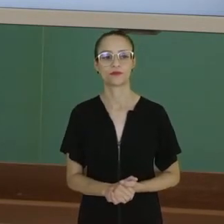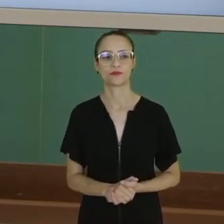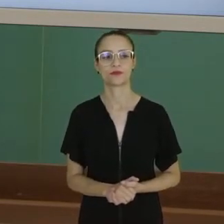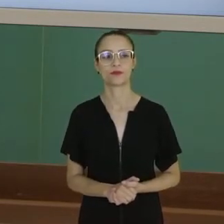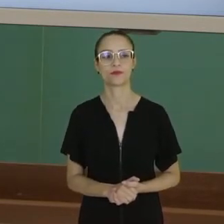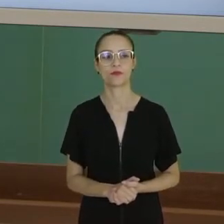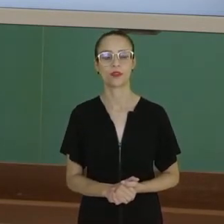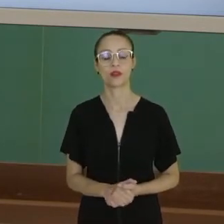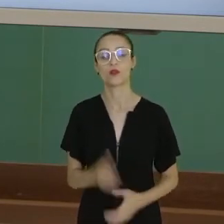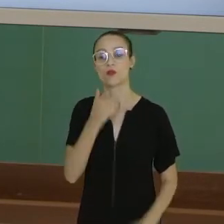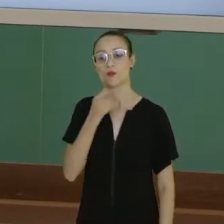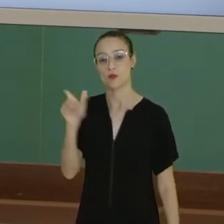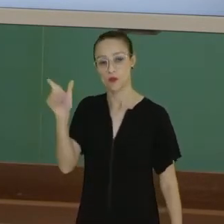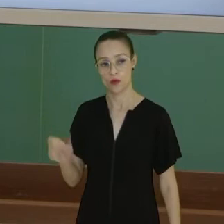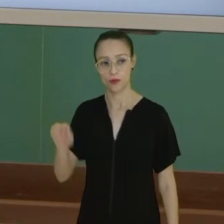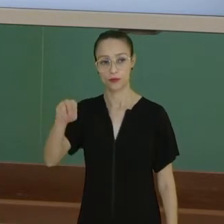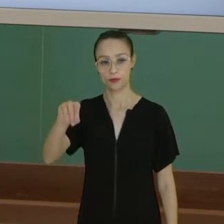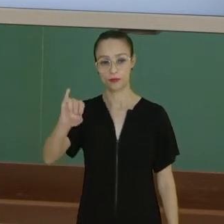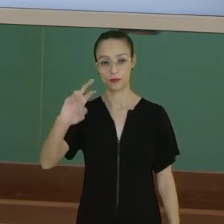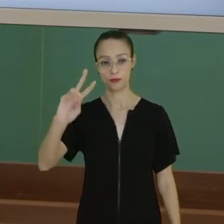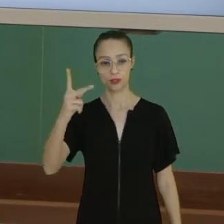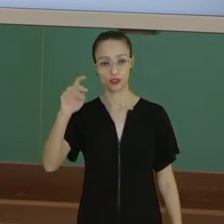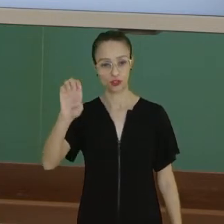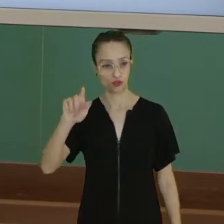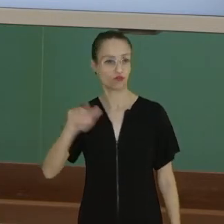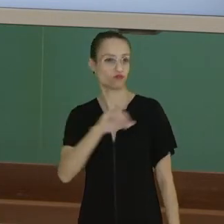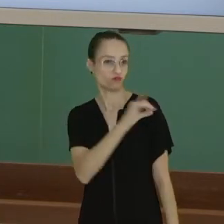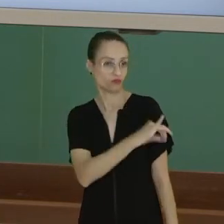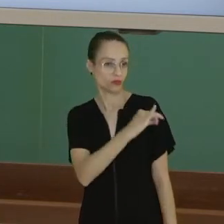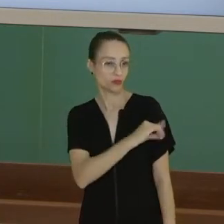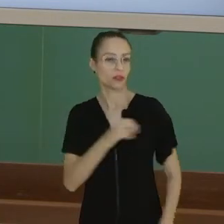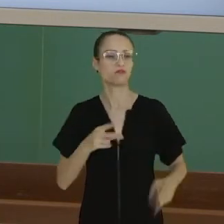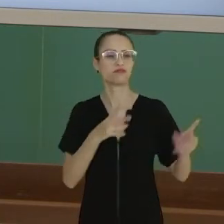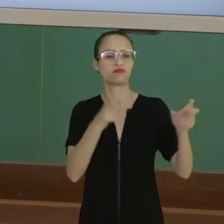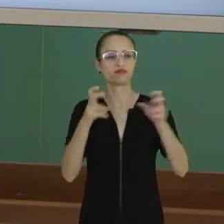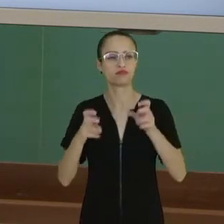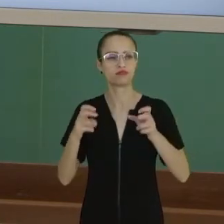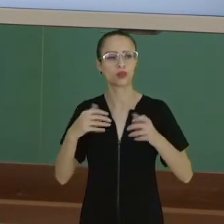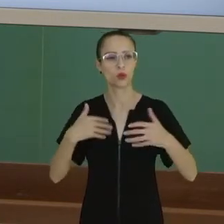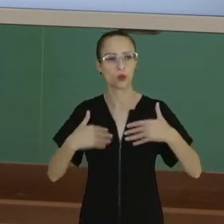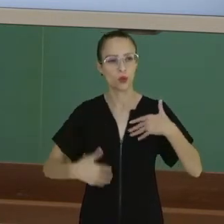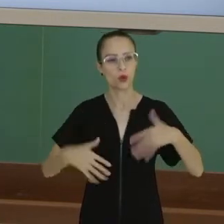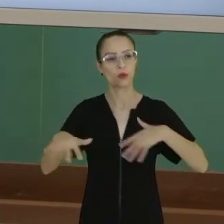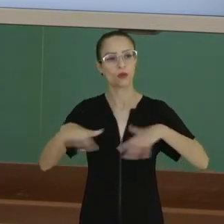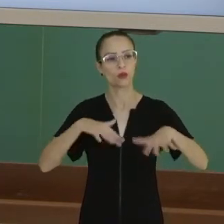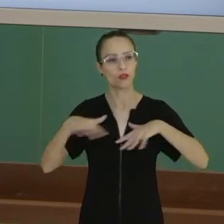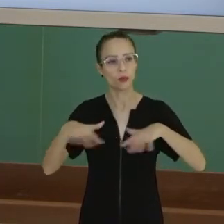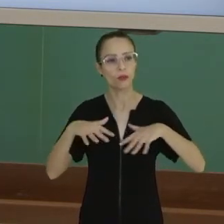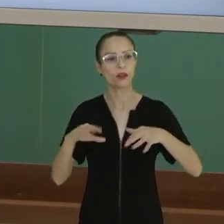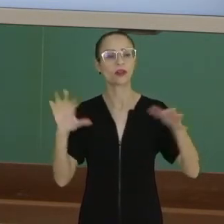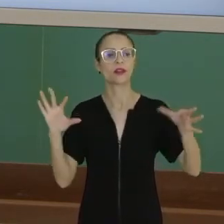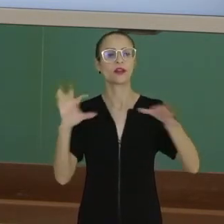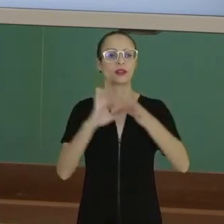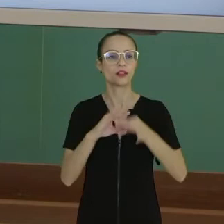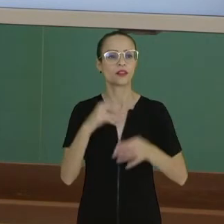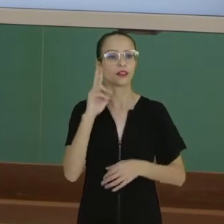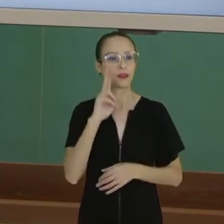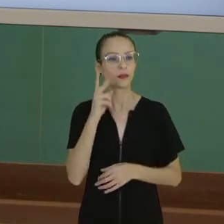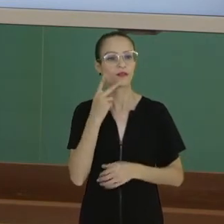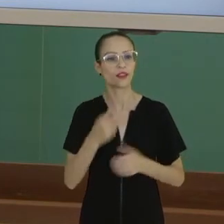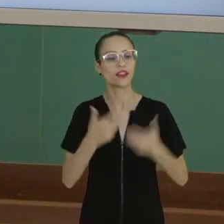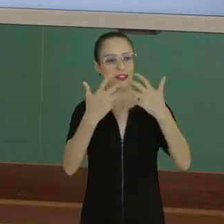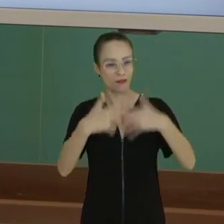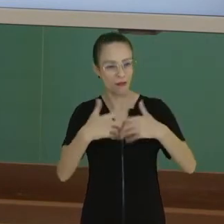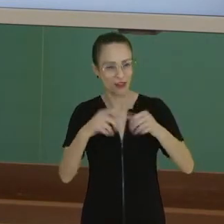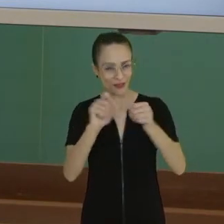O artista carioca Michel Grossman explora o corpo e os movimentos por meio do lúdico. Lembra que a professora falou, né, da máquina ali que faz o